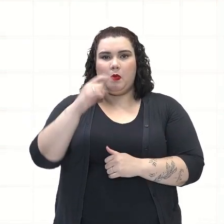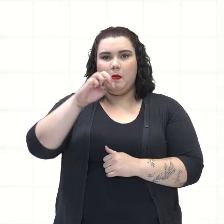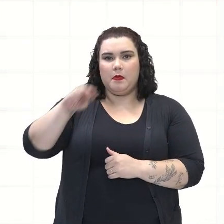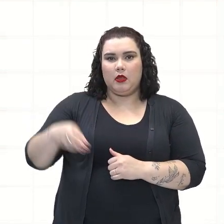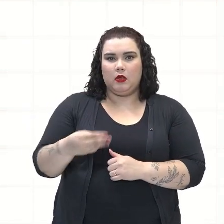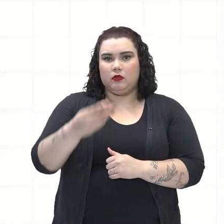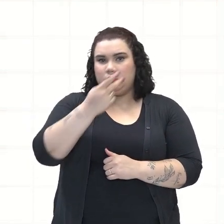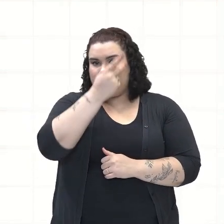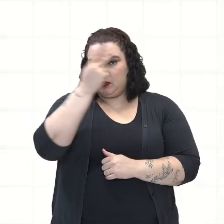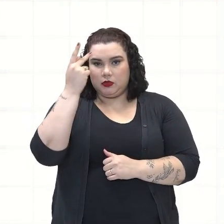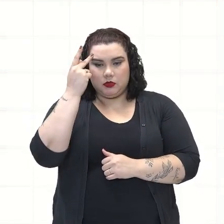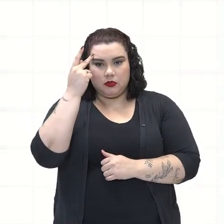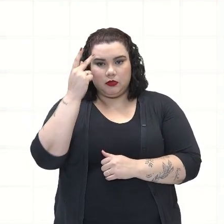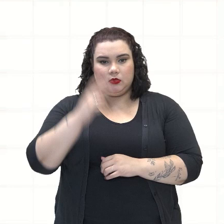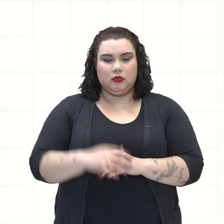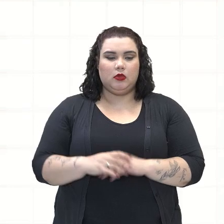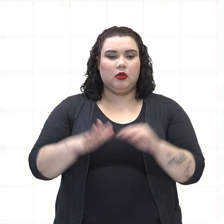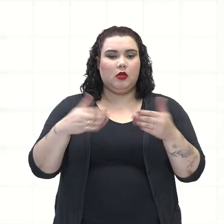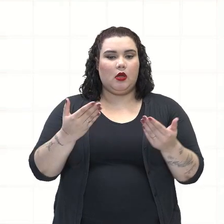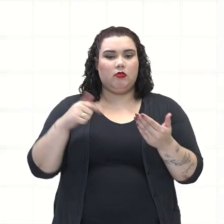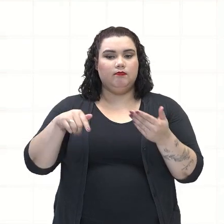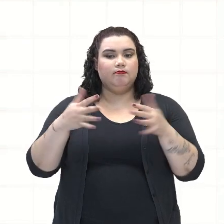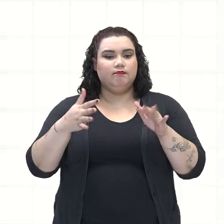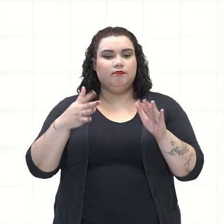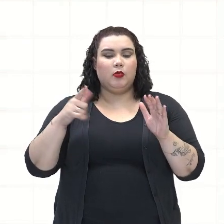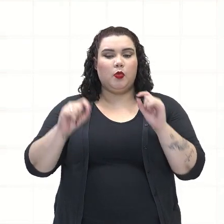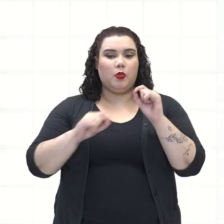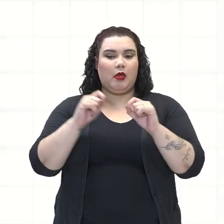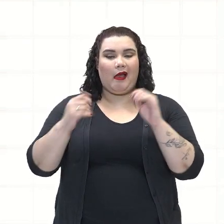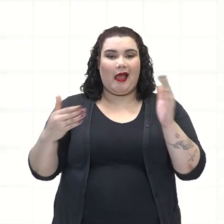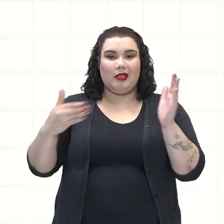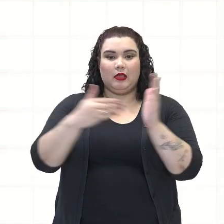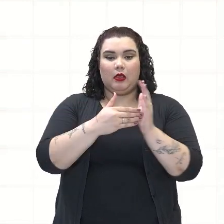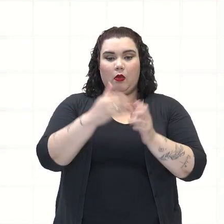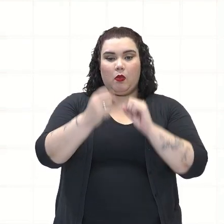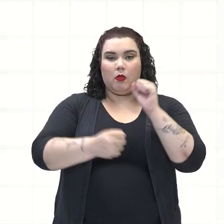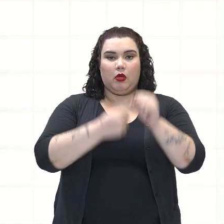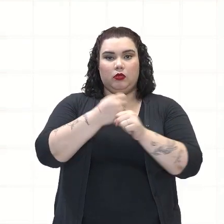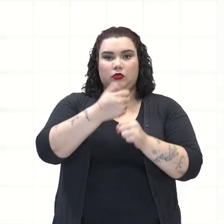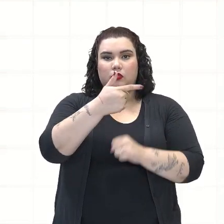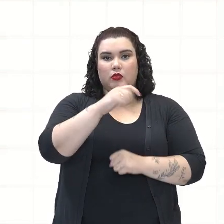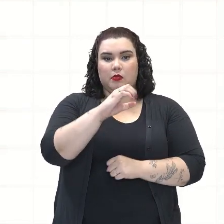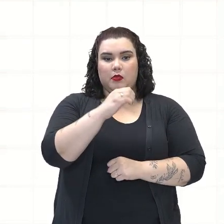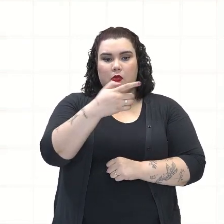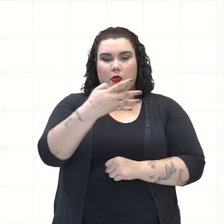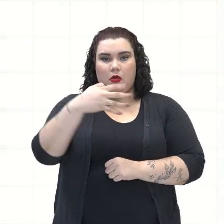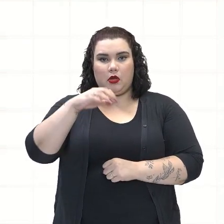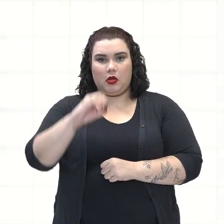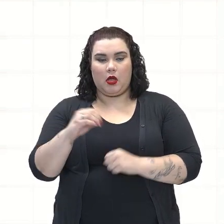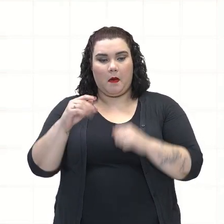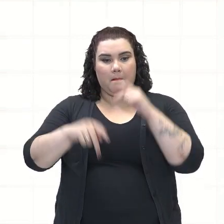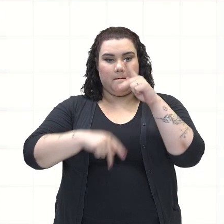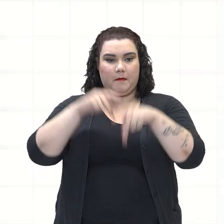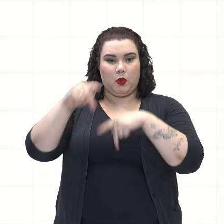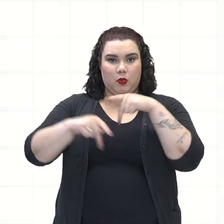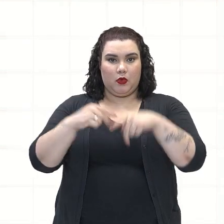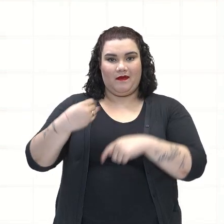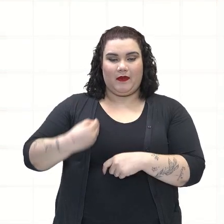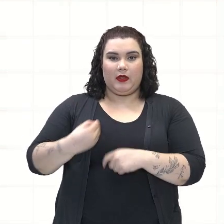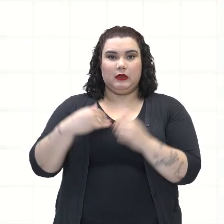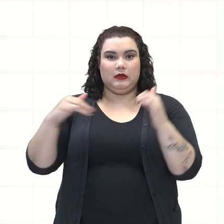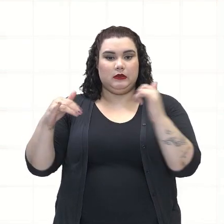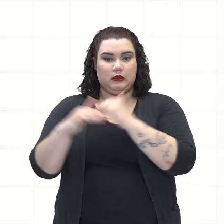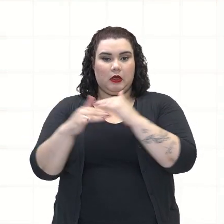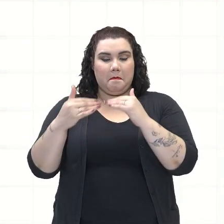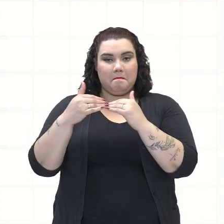habitantes, certo? E as estimativas indicam que até 2040, a população urbana, a população que vai viver em cidades na